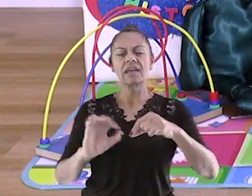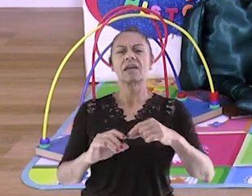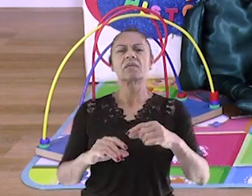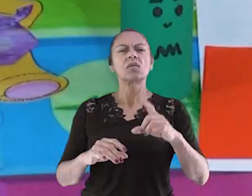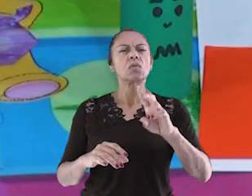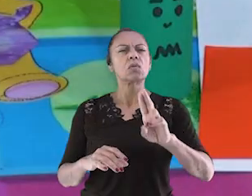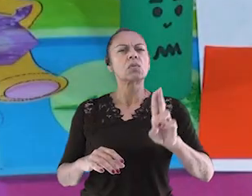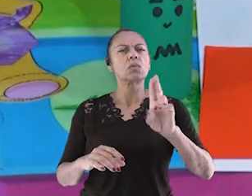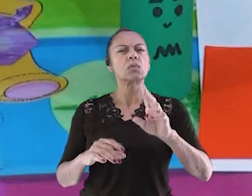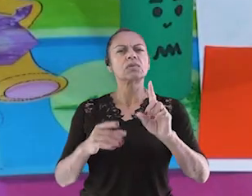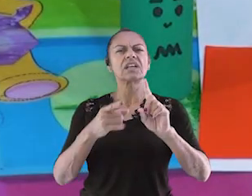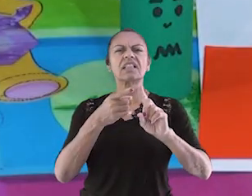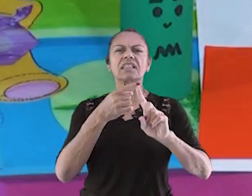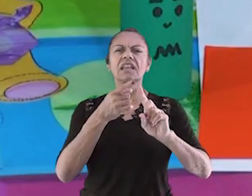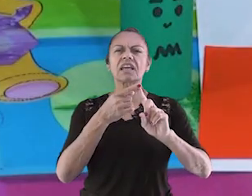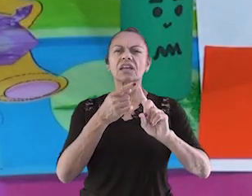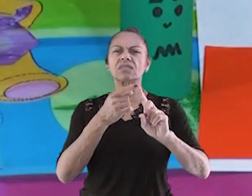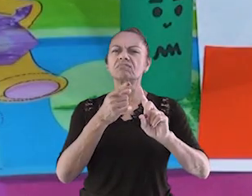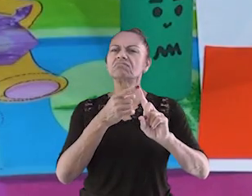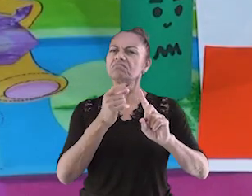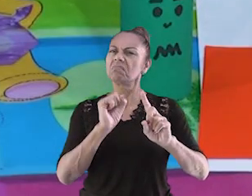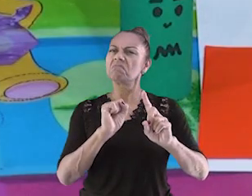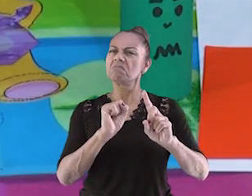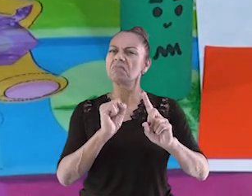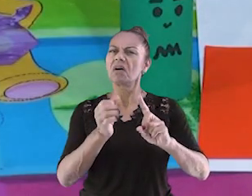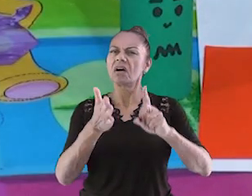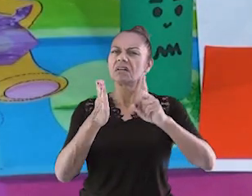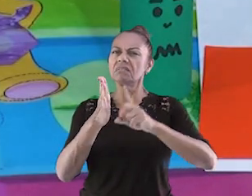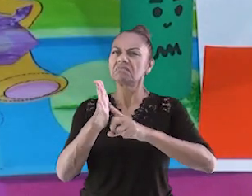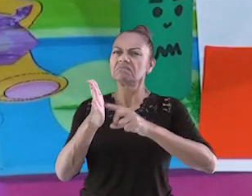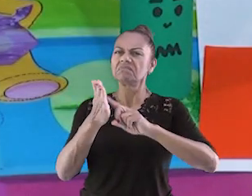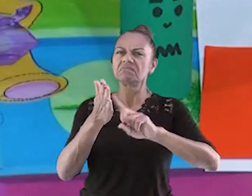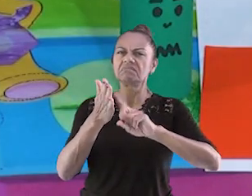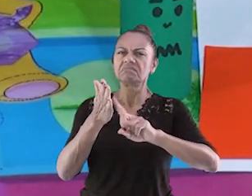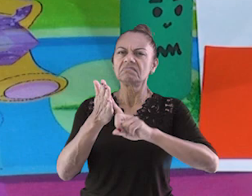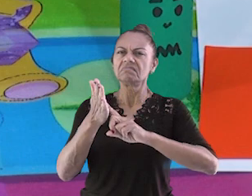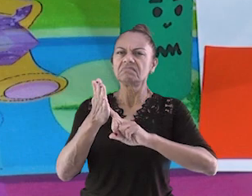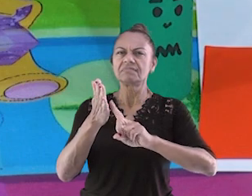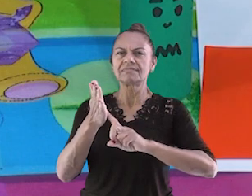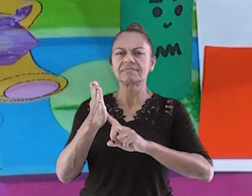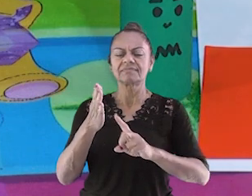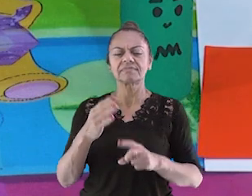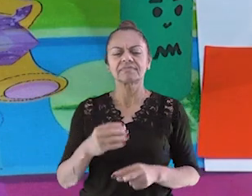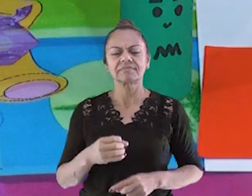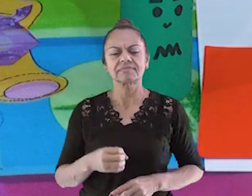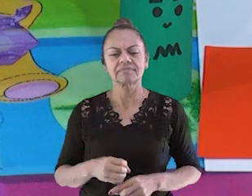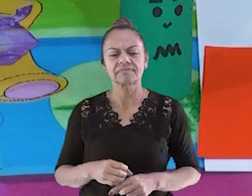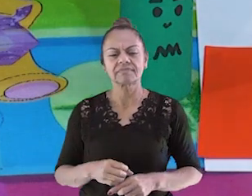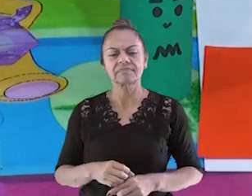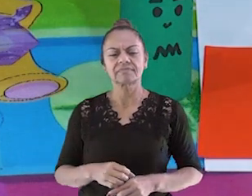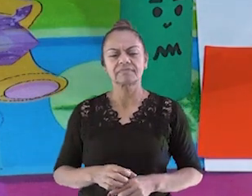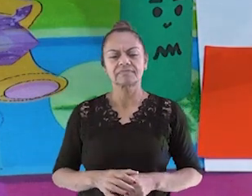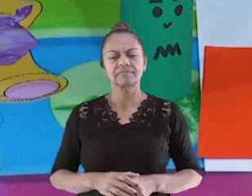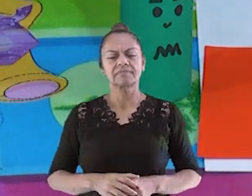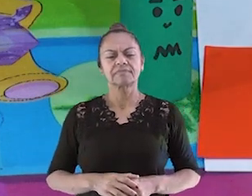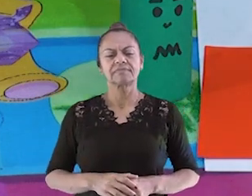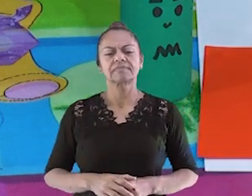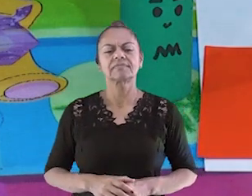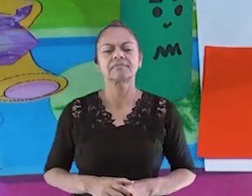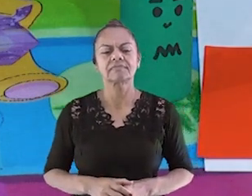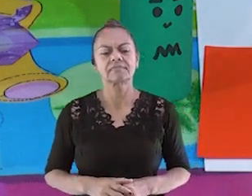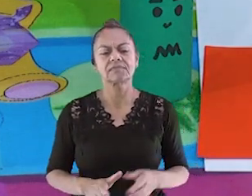pintar. Eu vou fazer pontos. O meu beleléu vai ficar bem